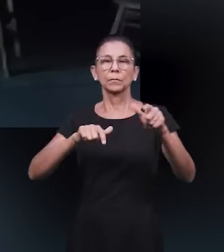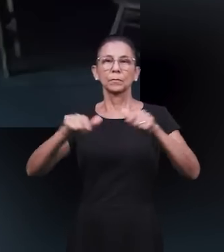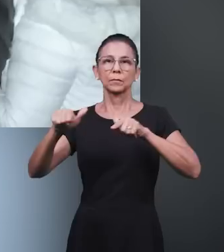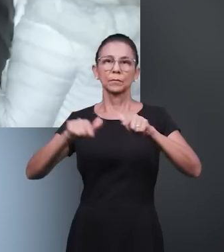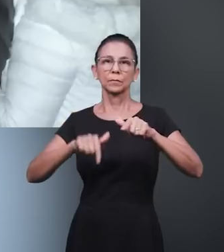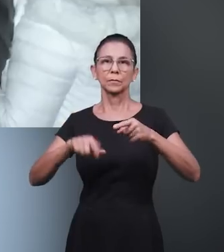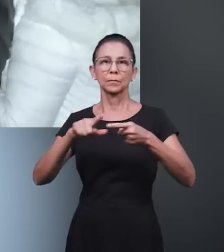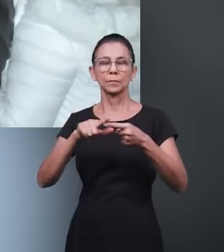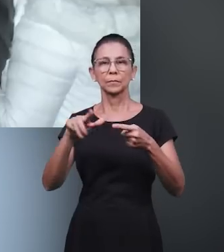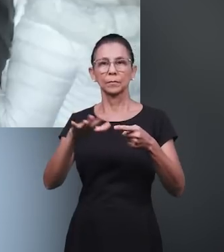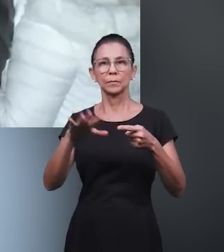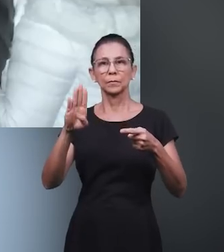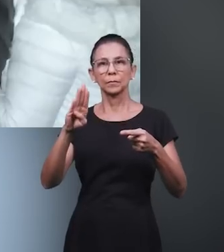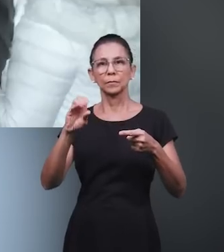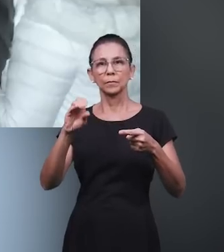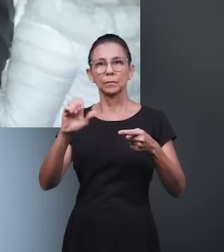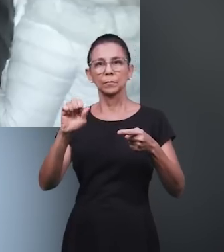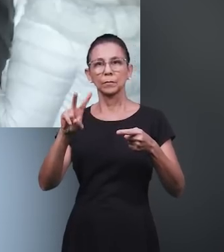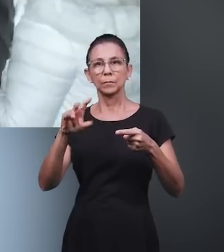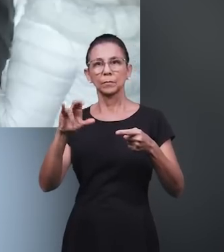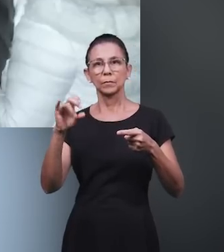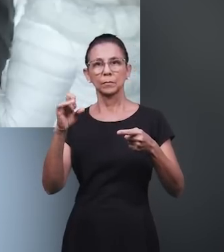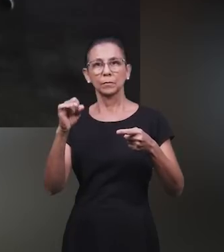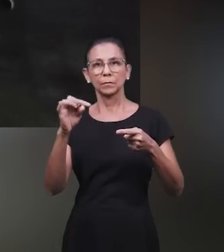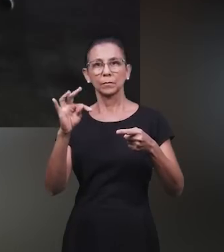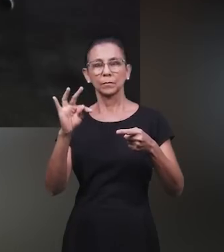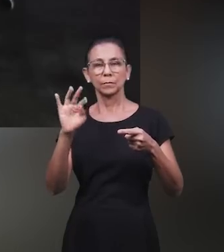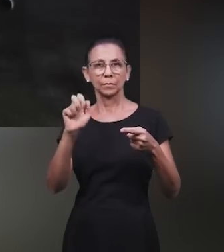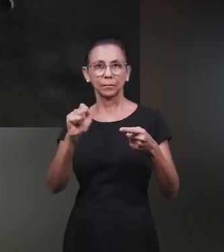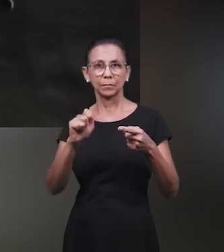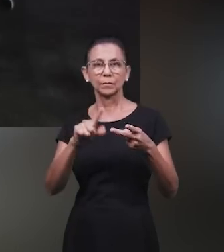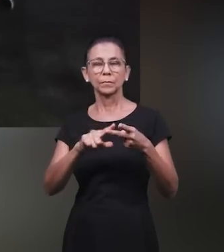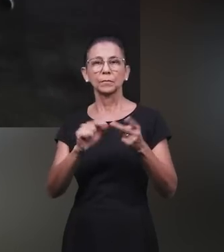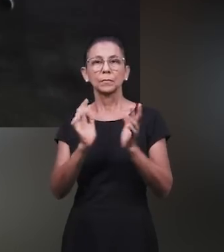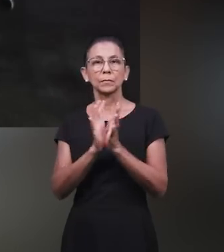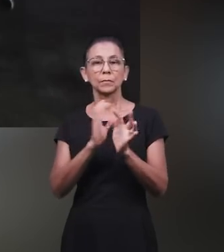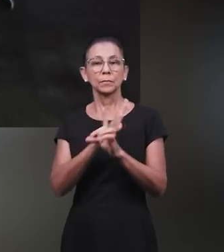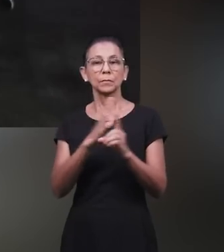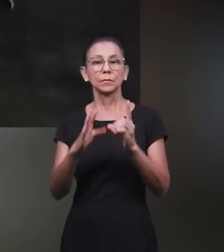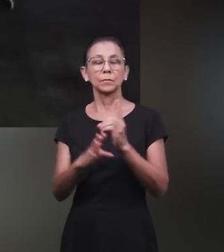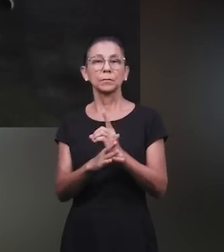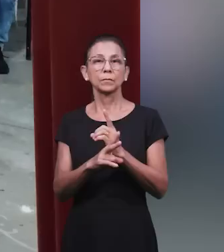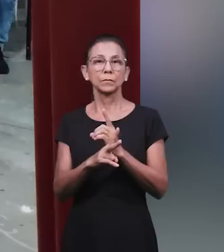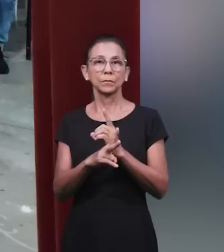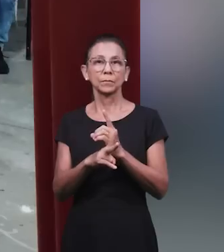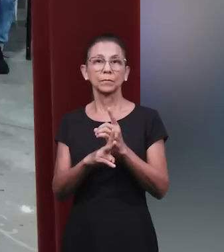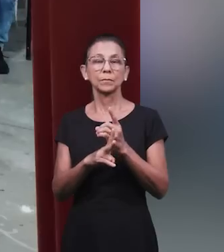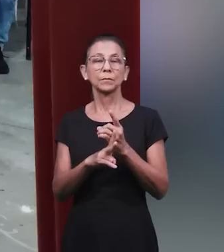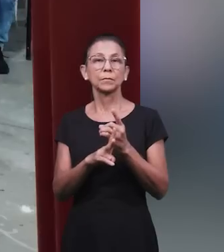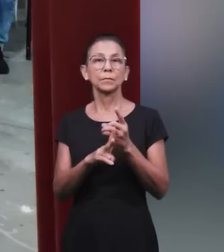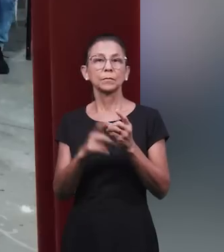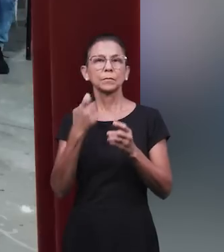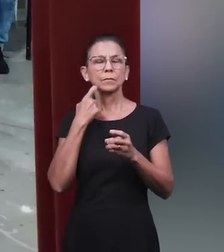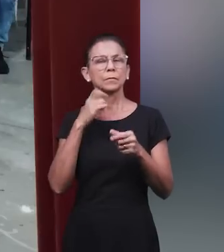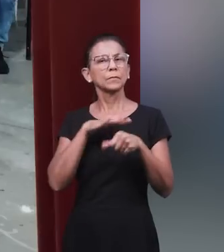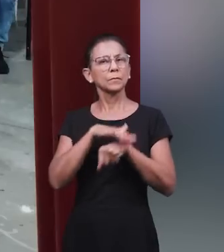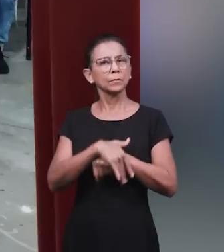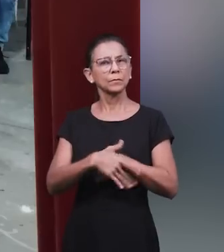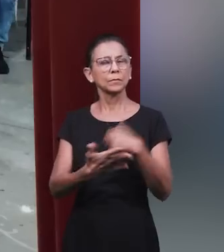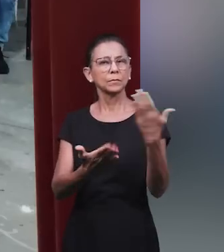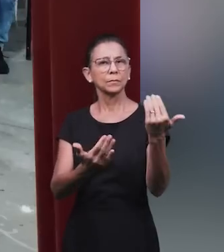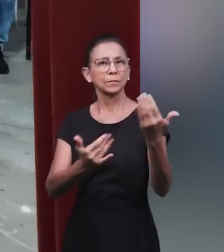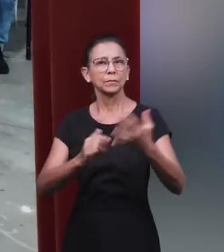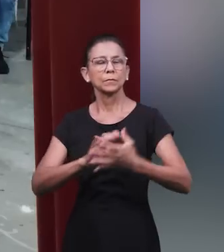área do Boa Vista fez uma vigília com os jovens na sexta-feira à noite. E a outra um culto em um ponto de pregação em